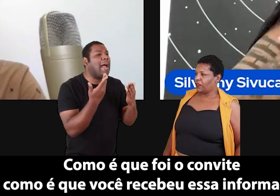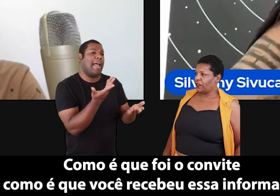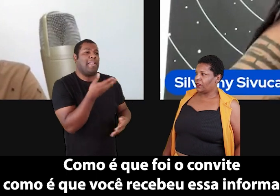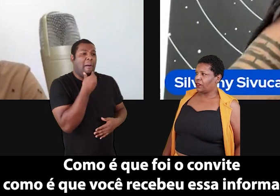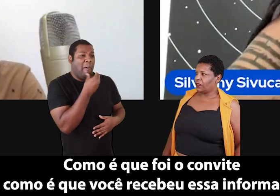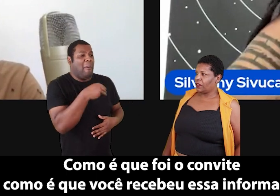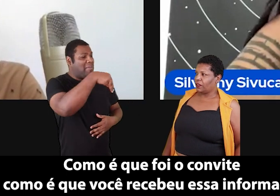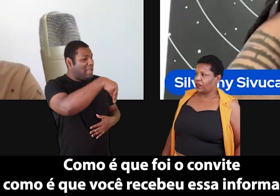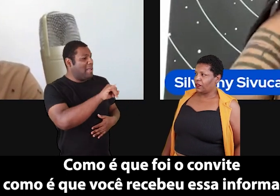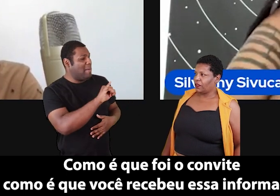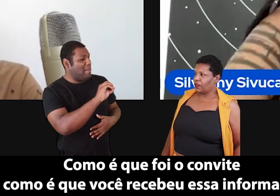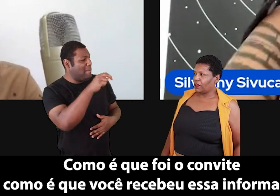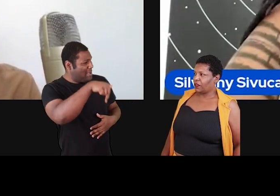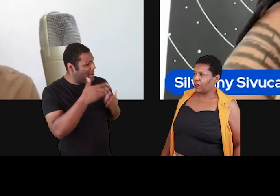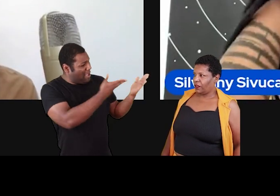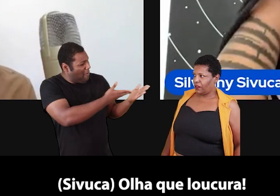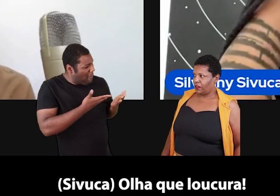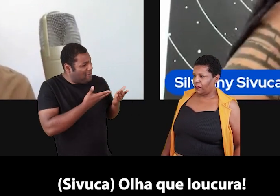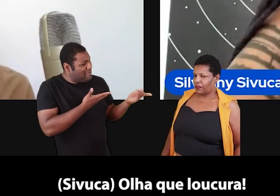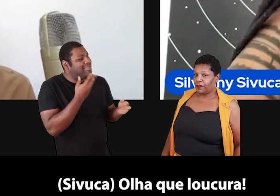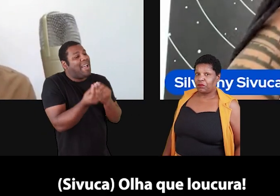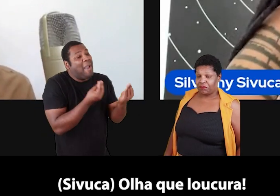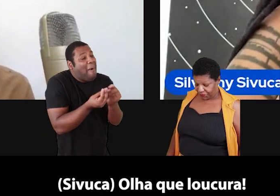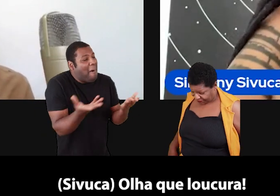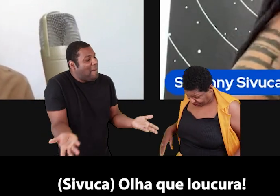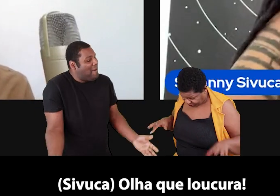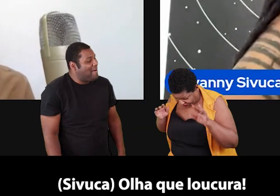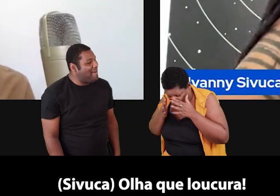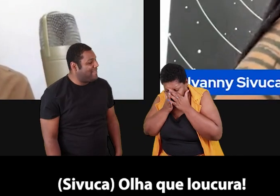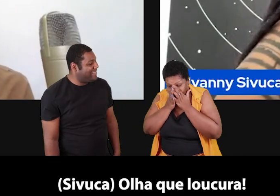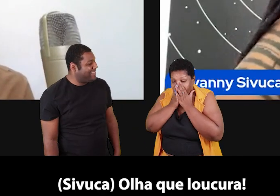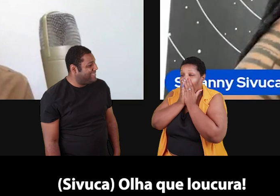que você recebeu essa informação? Olha que loucura!